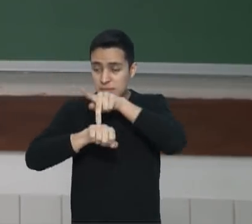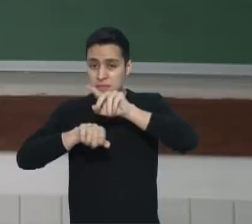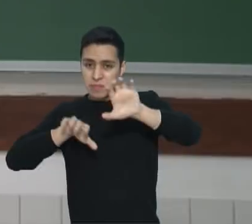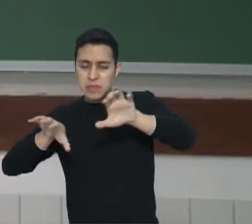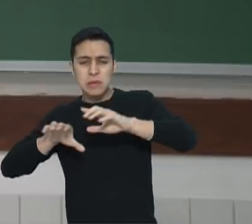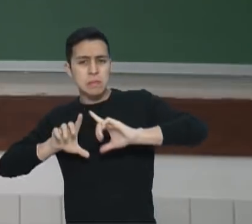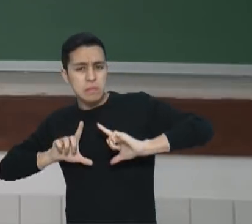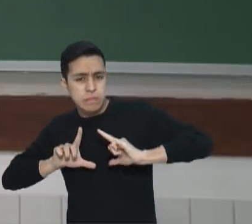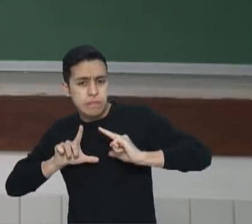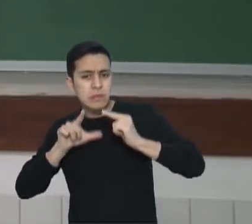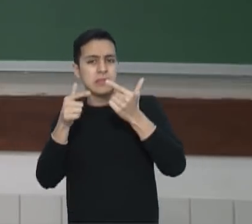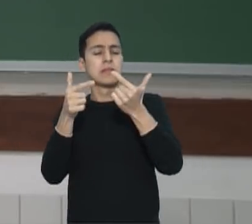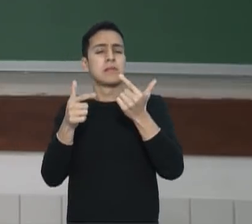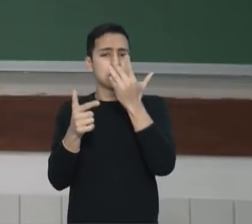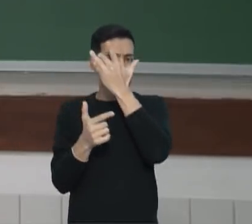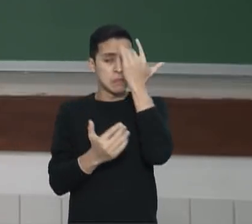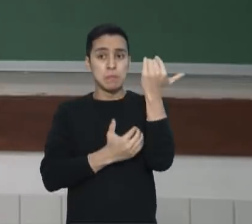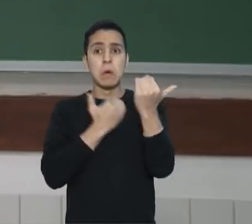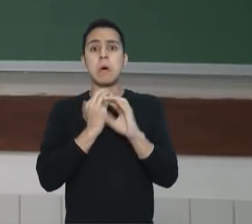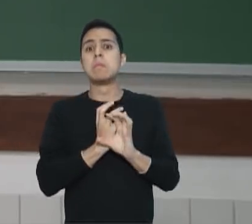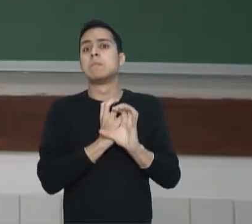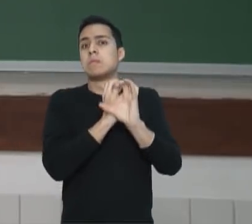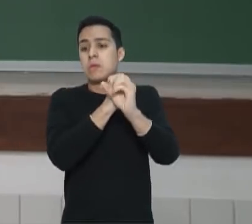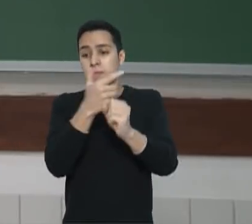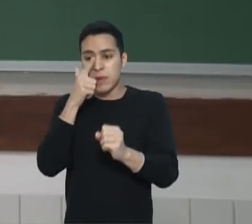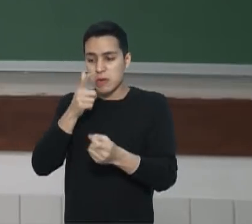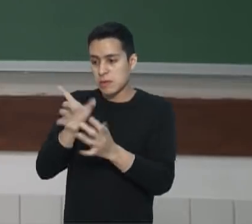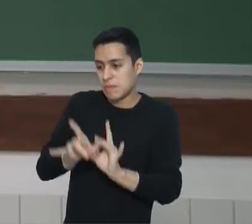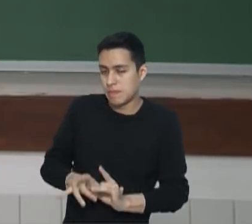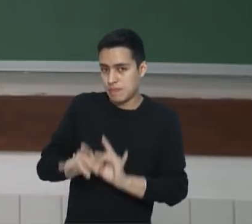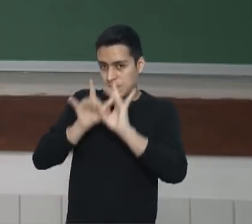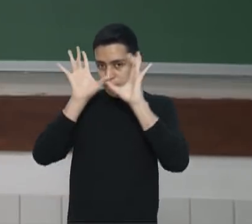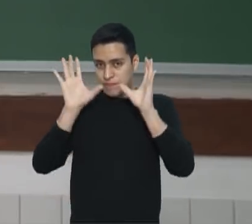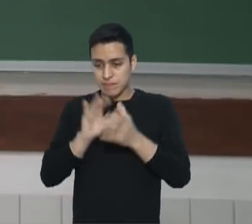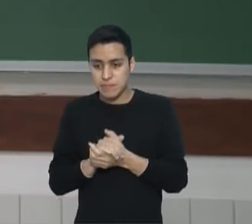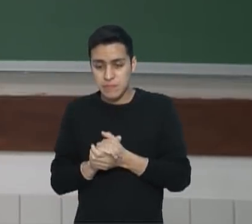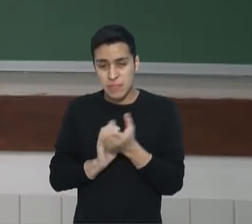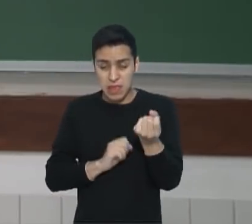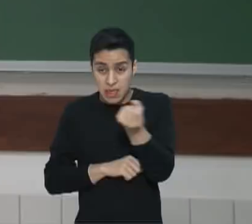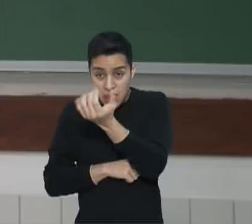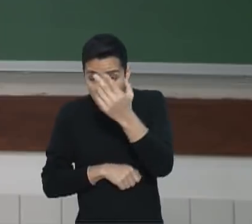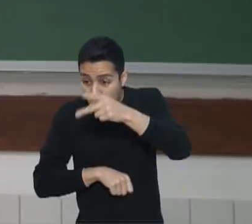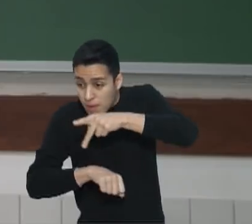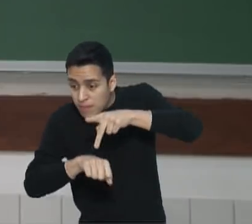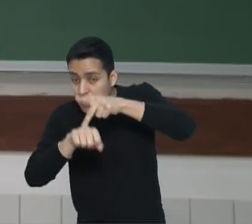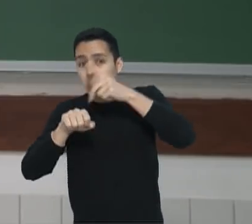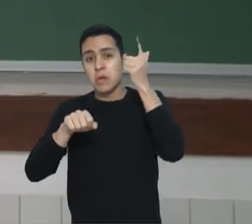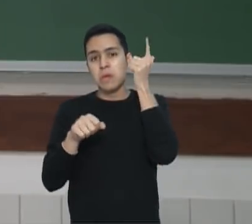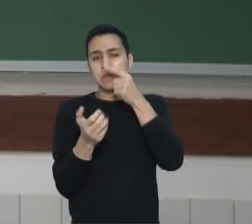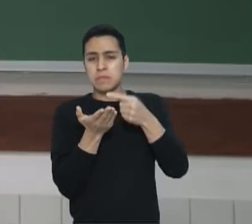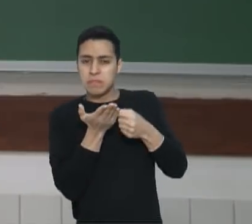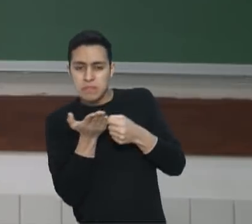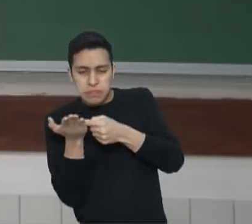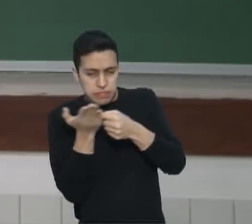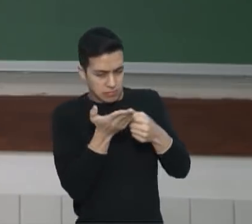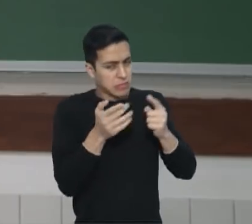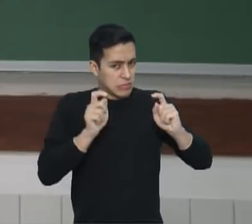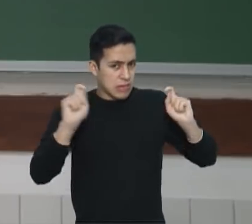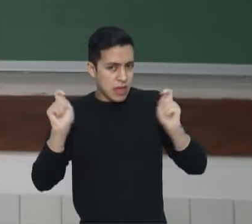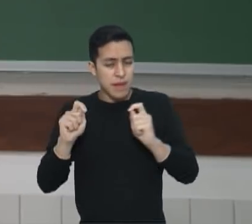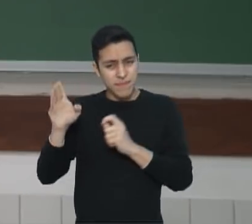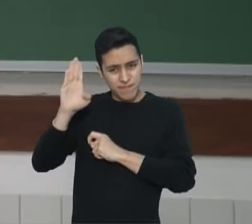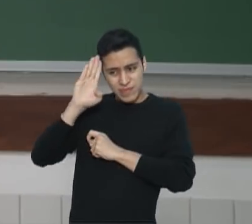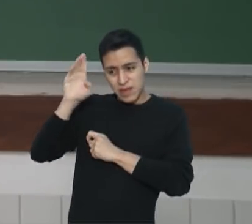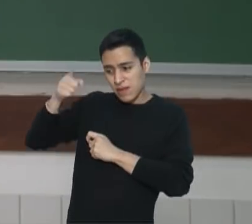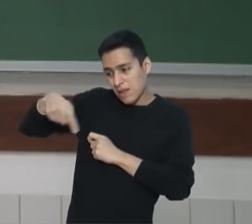e muito sangue foi derramado na conquista da independência. Em algumas nações houve acordo, em especial naquelas nações que eram de